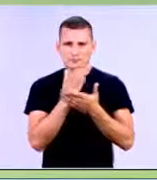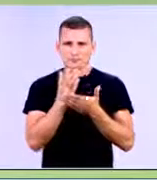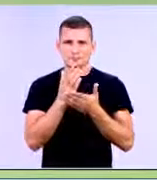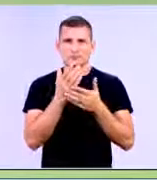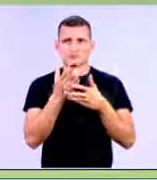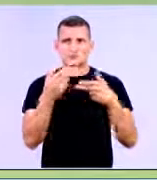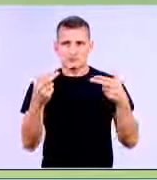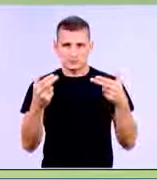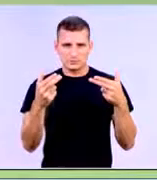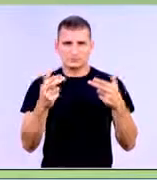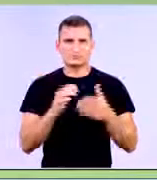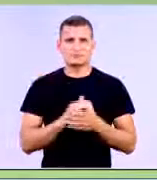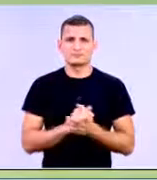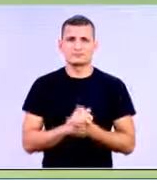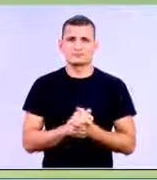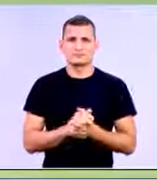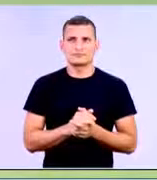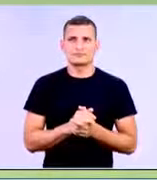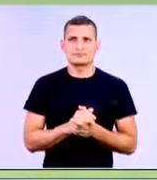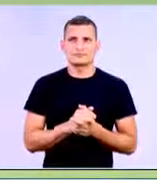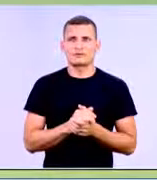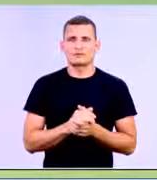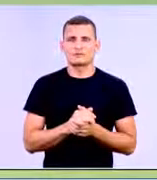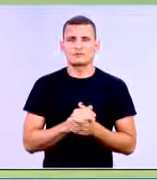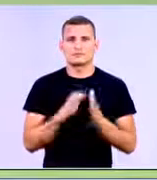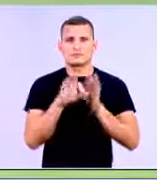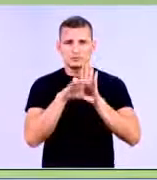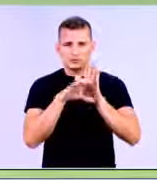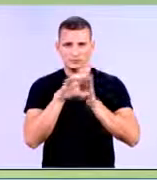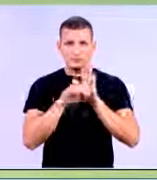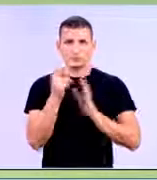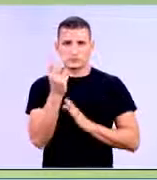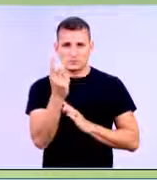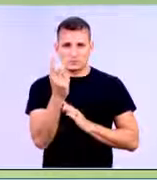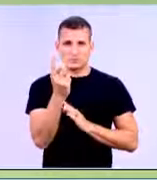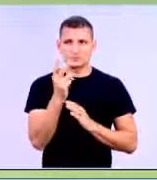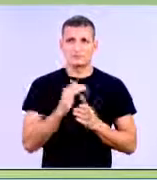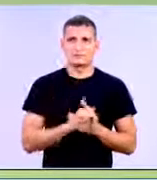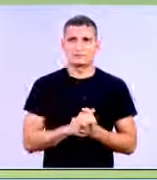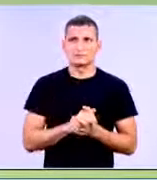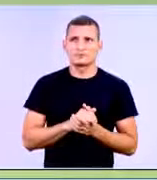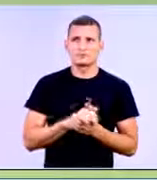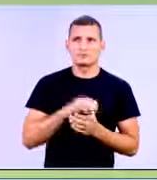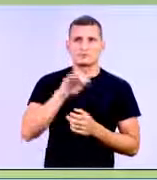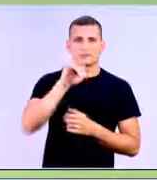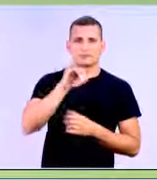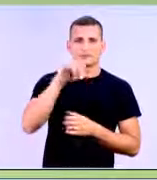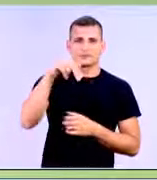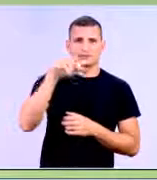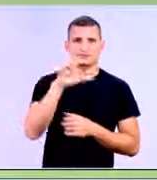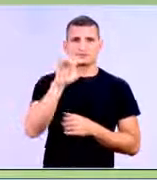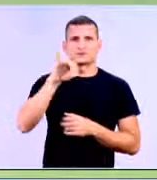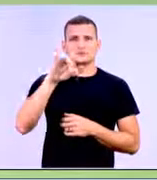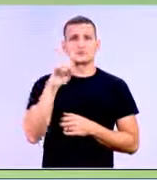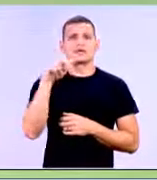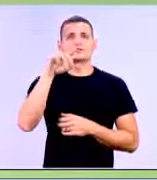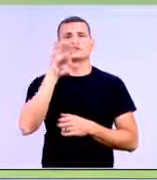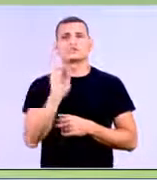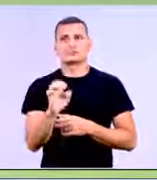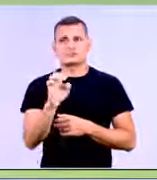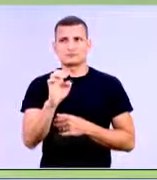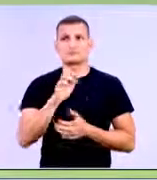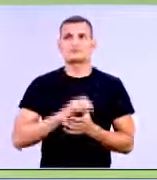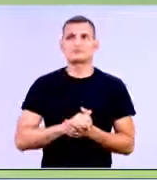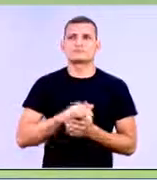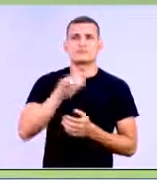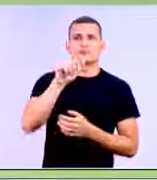Para isso, nós vamos trabalhar com dois conceitos iniciais. O que vem a ser um incidente de segurança e o que vem a